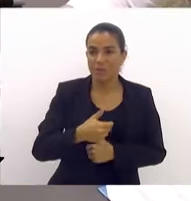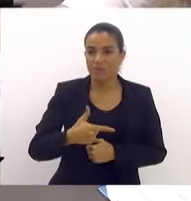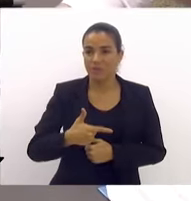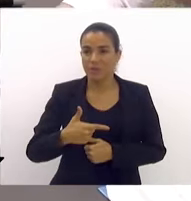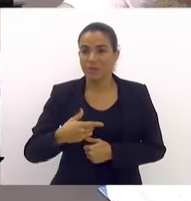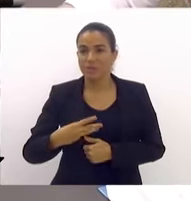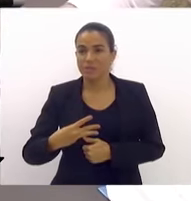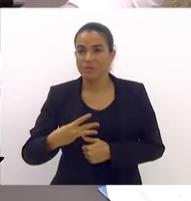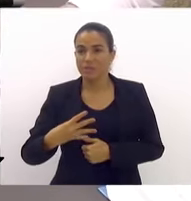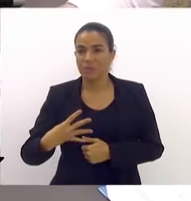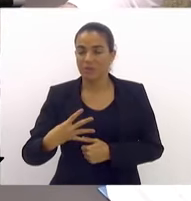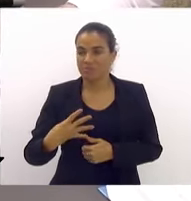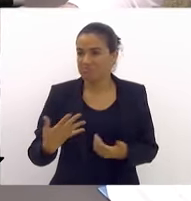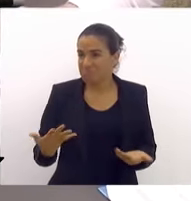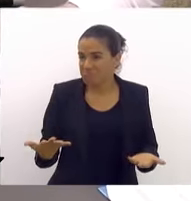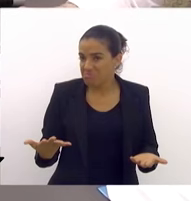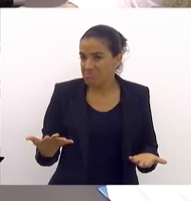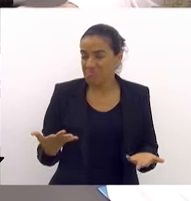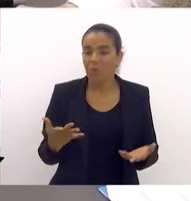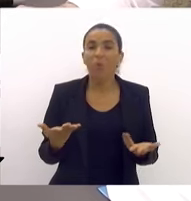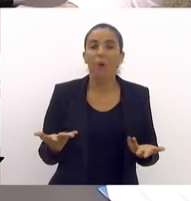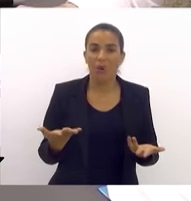Aí, ilícito penal por parte de quem?